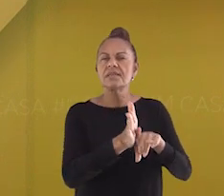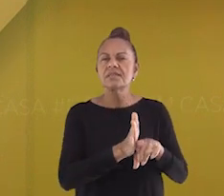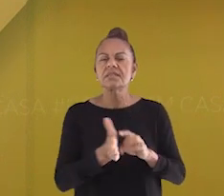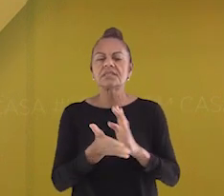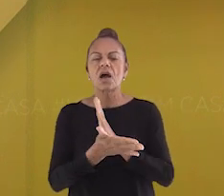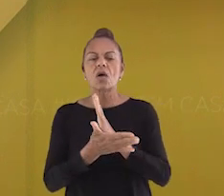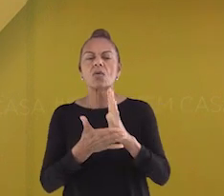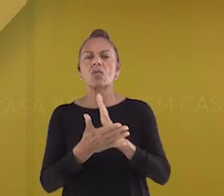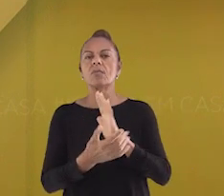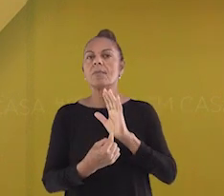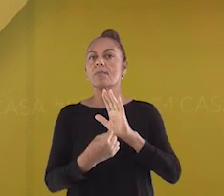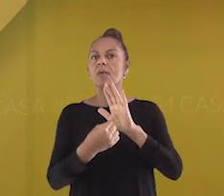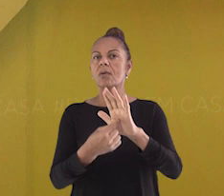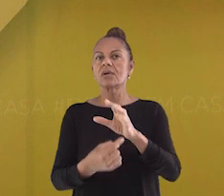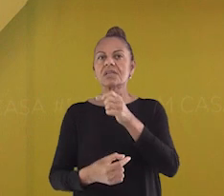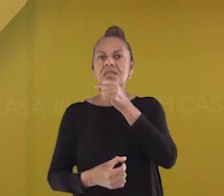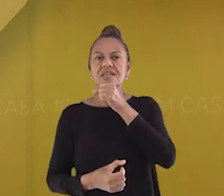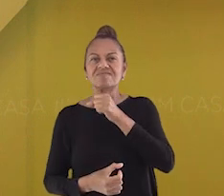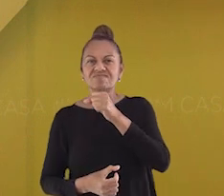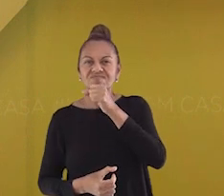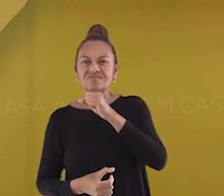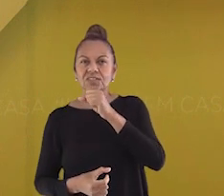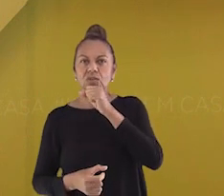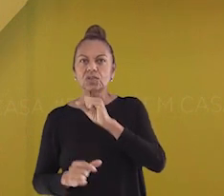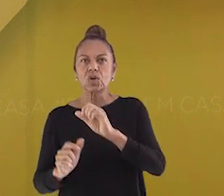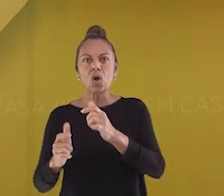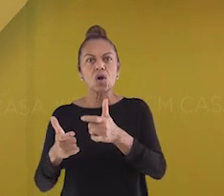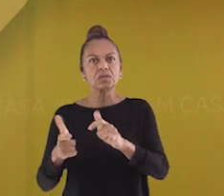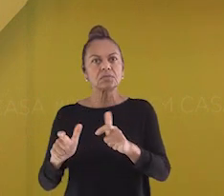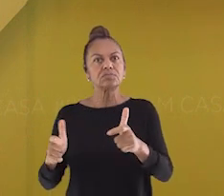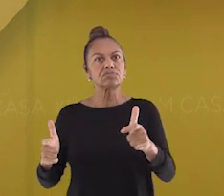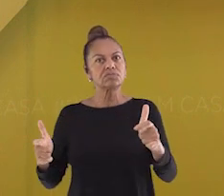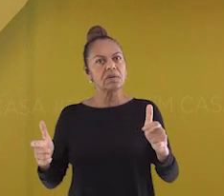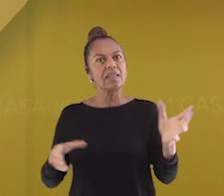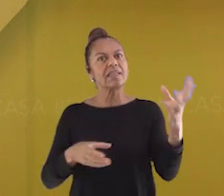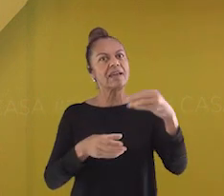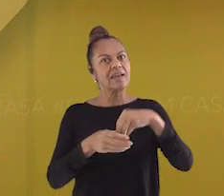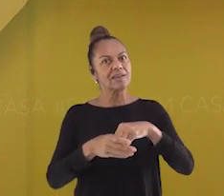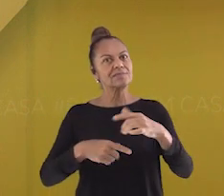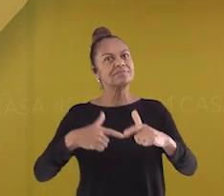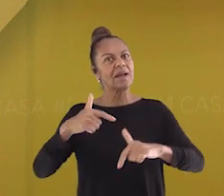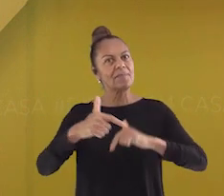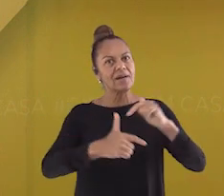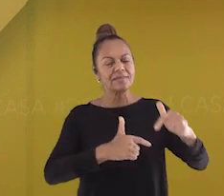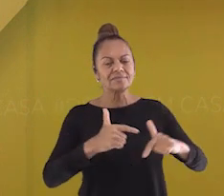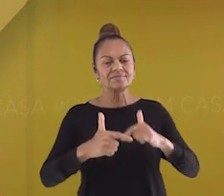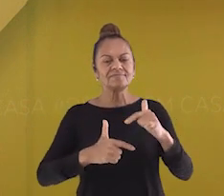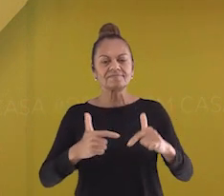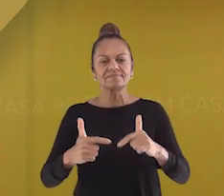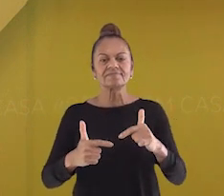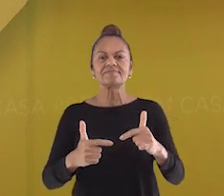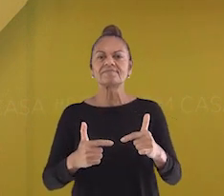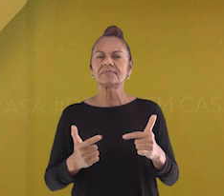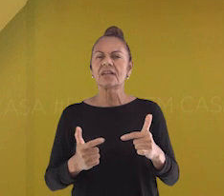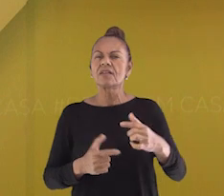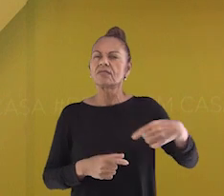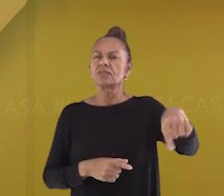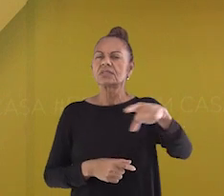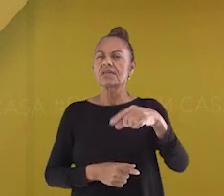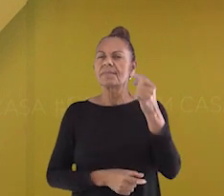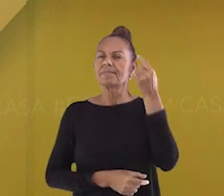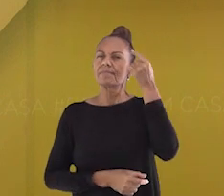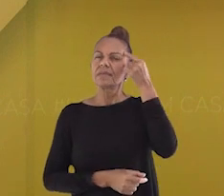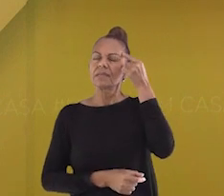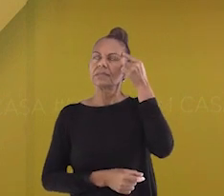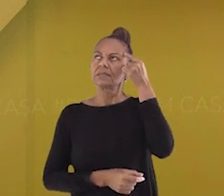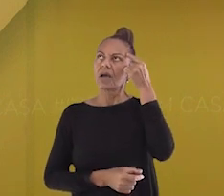da população idosa no mercado de trabalho, trazendo uma grande transformação demográfica. O que você